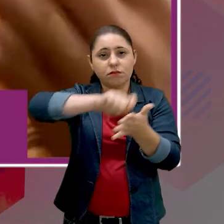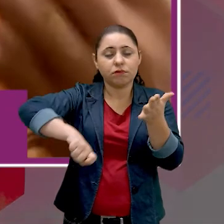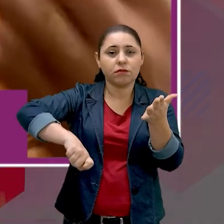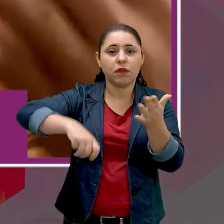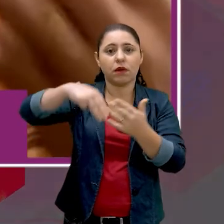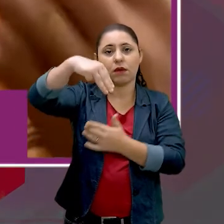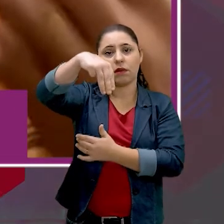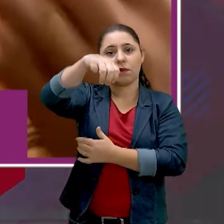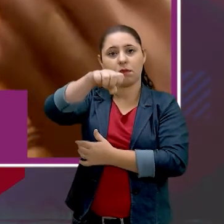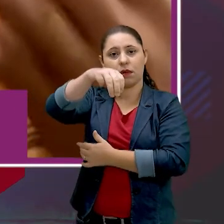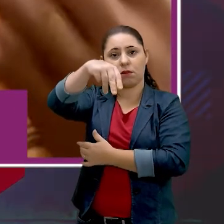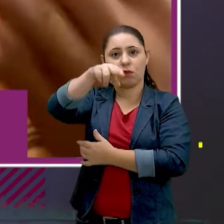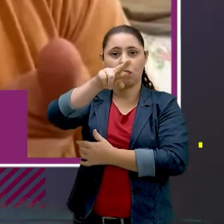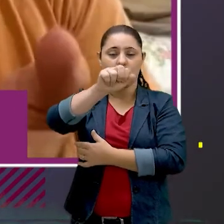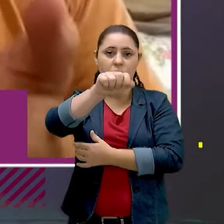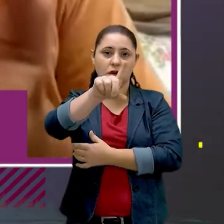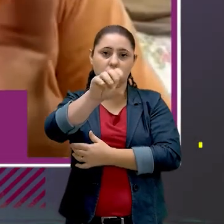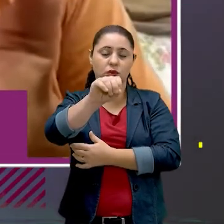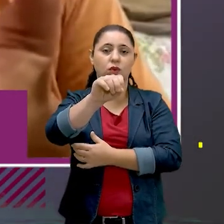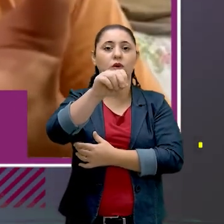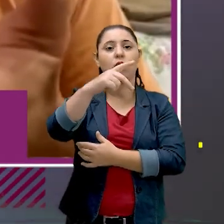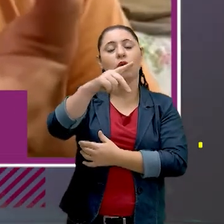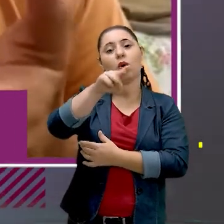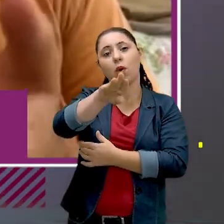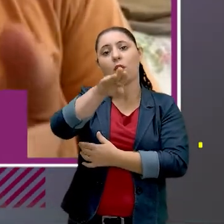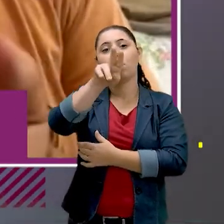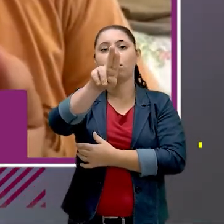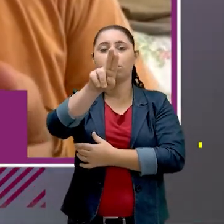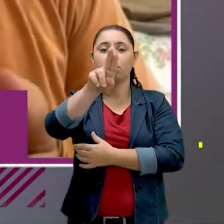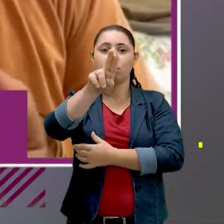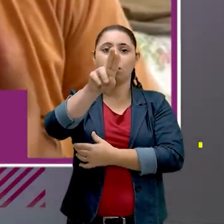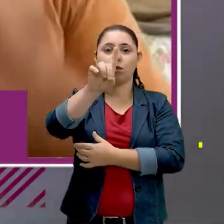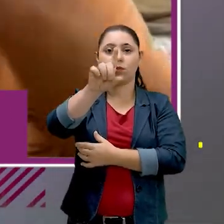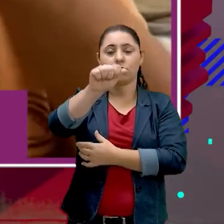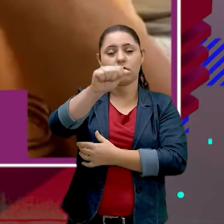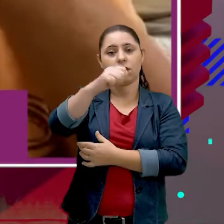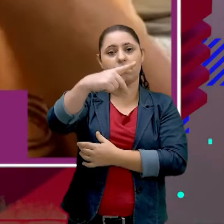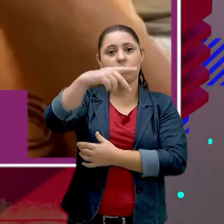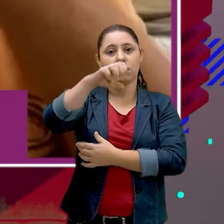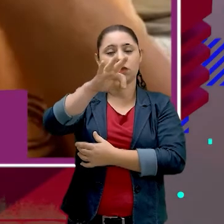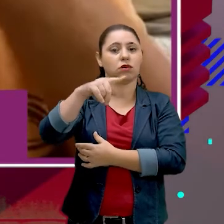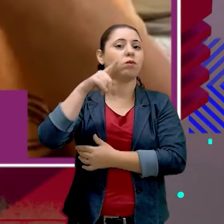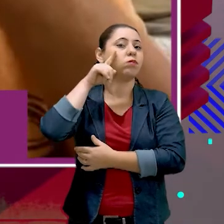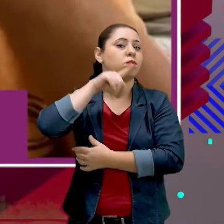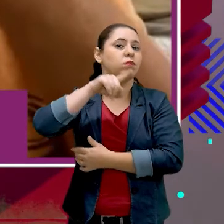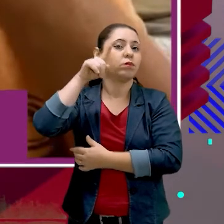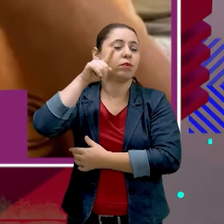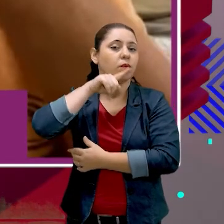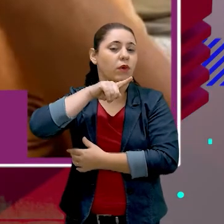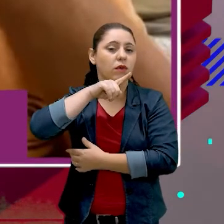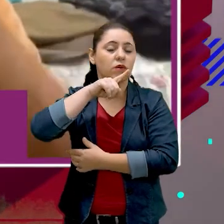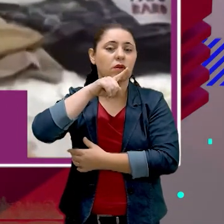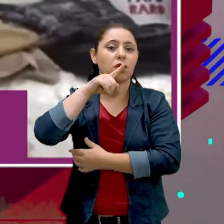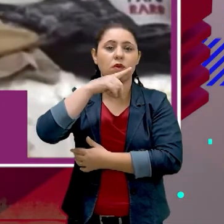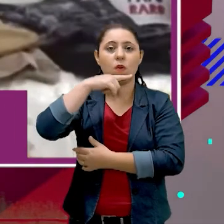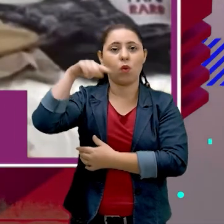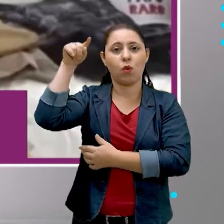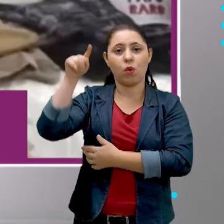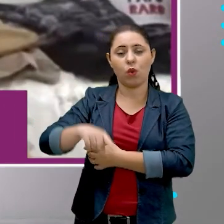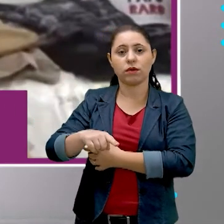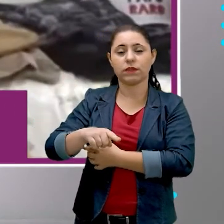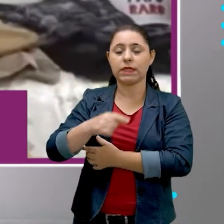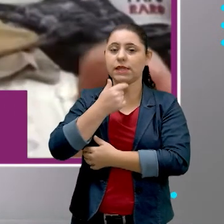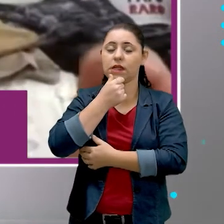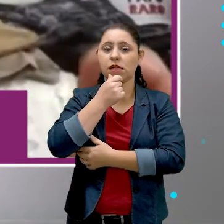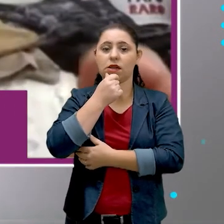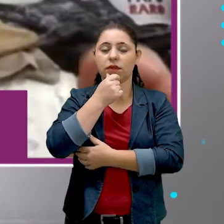chamado Memorando de Budapeste. Neste memorando, os Estados Unidos, a Rússia e a Inglaterra reconhecem o território